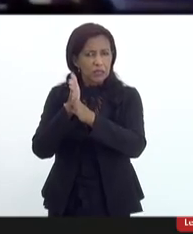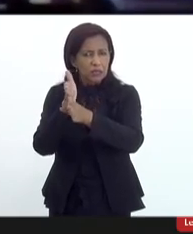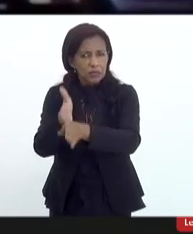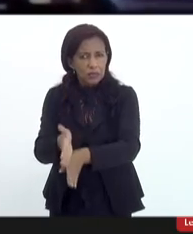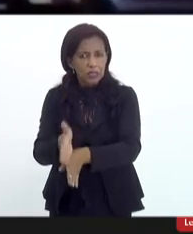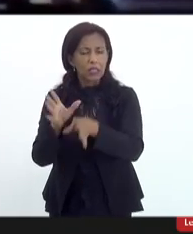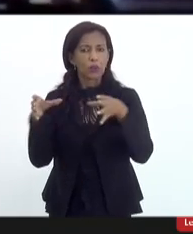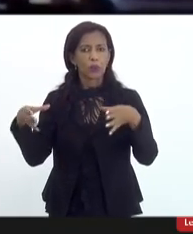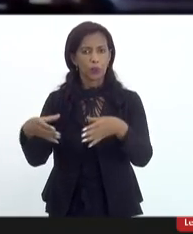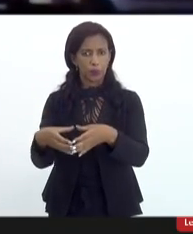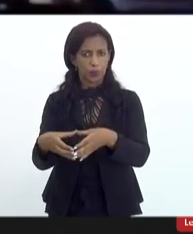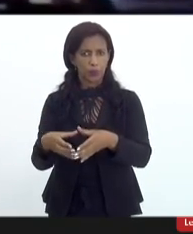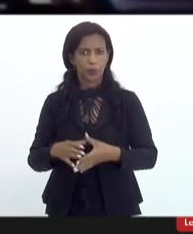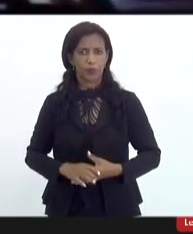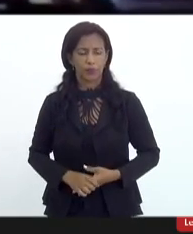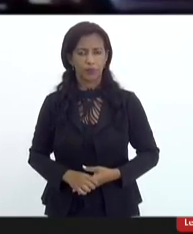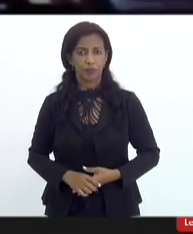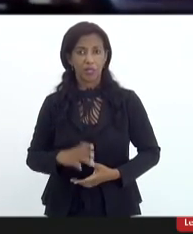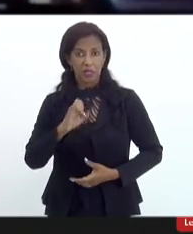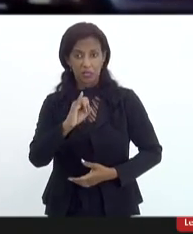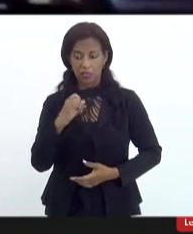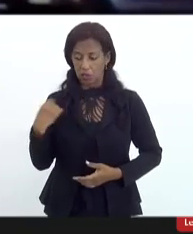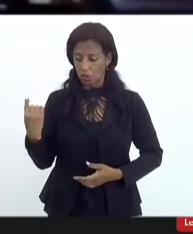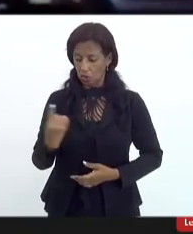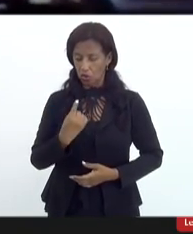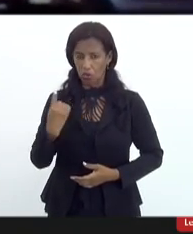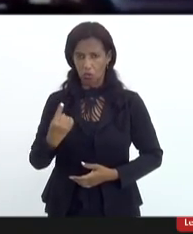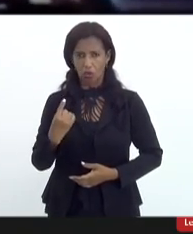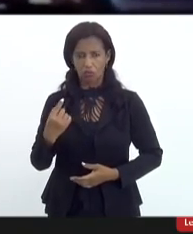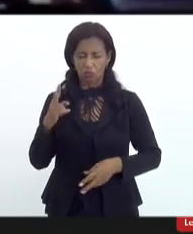determinado grupo. E se nós fizermos uma